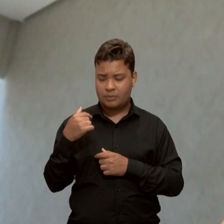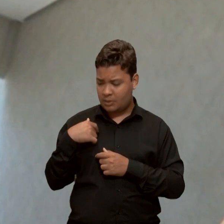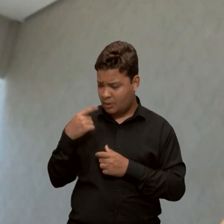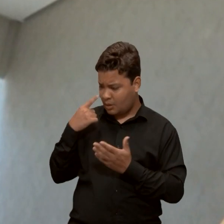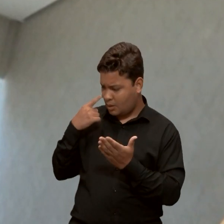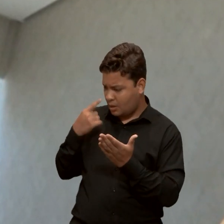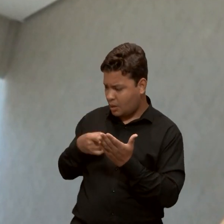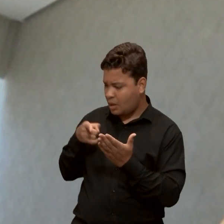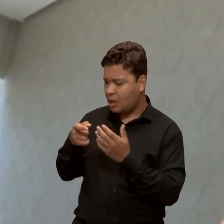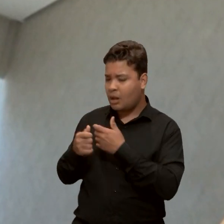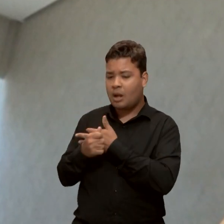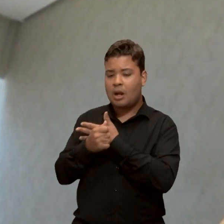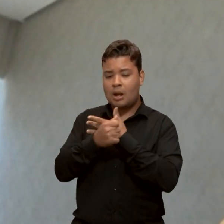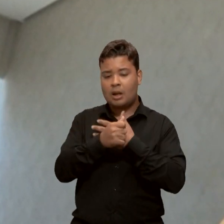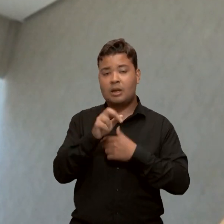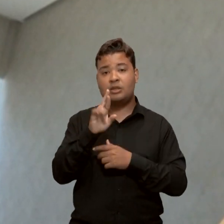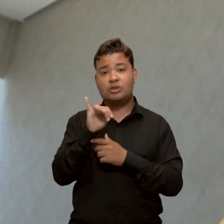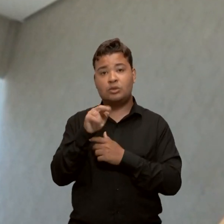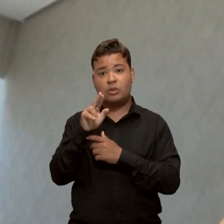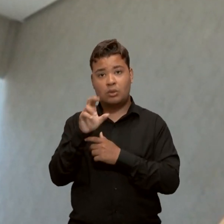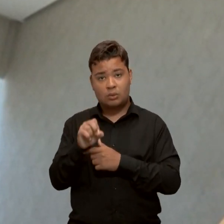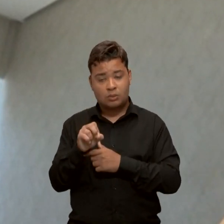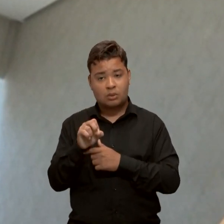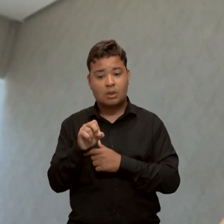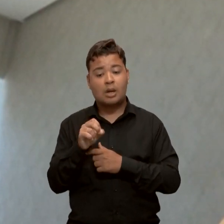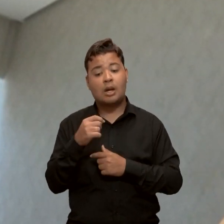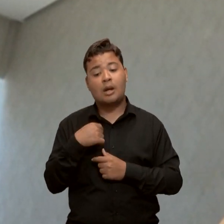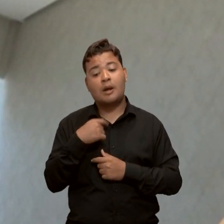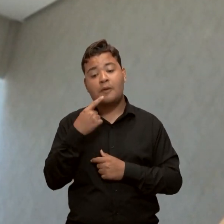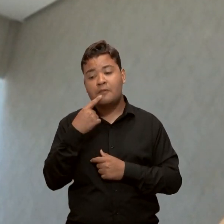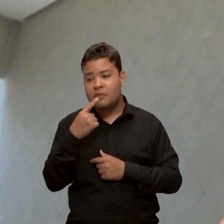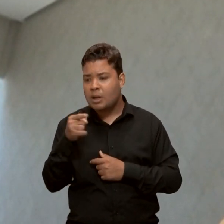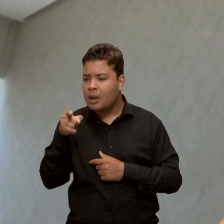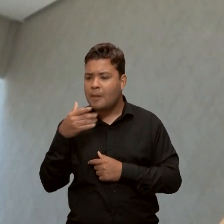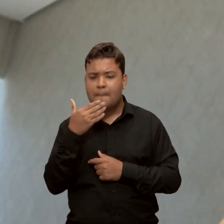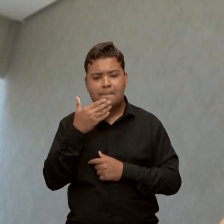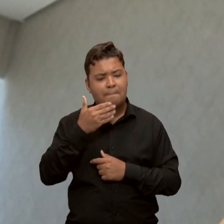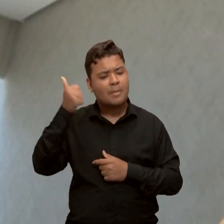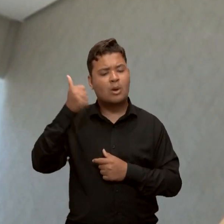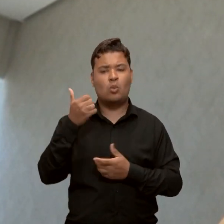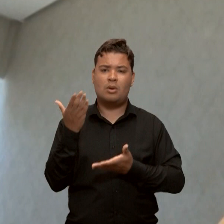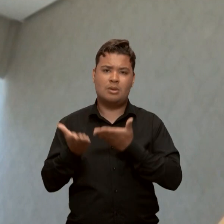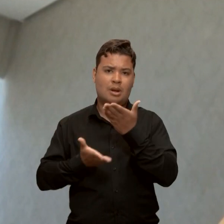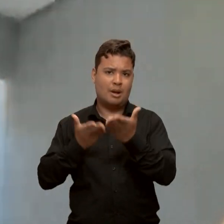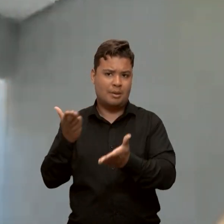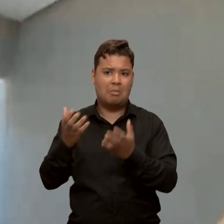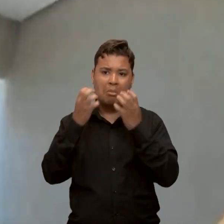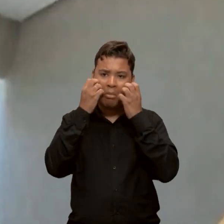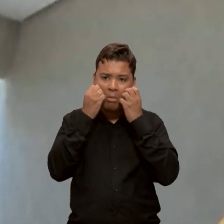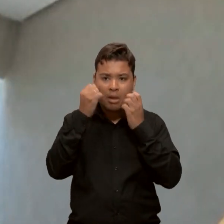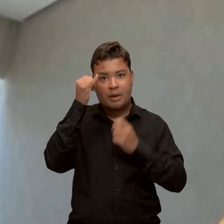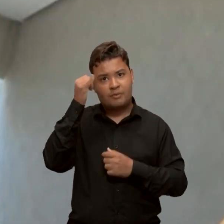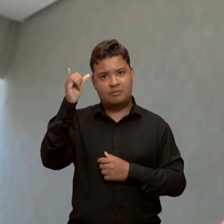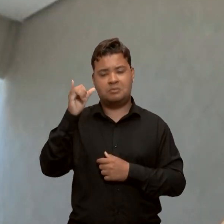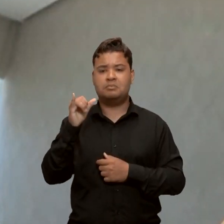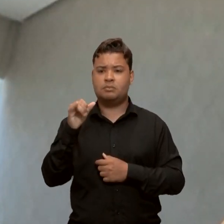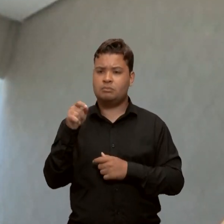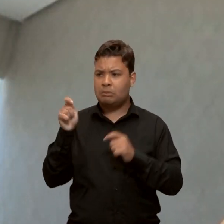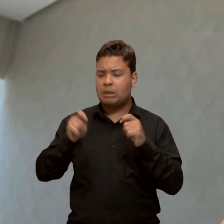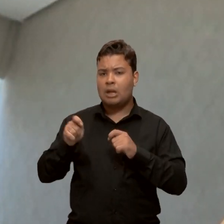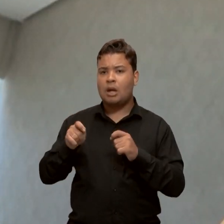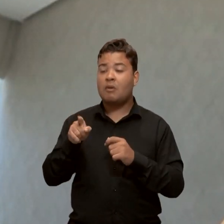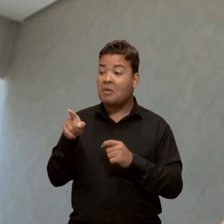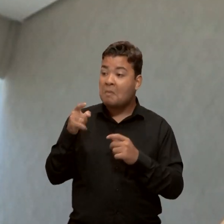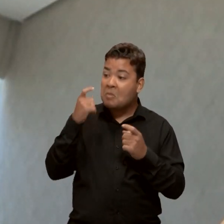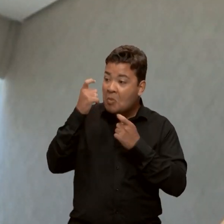que era o ácido retinóico e falei para ela, falei, olha, você está usando o melhor tratamento para envelhecimento, não ligue para o preço, você tem